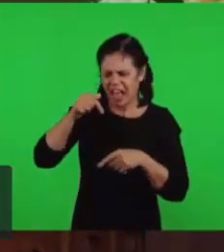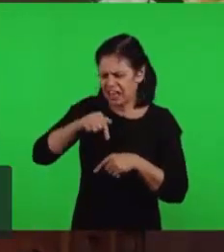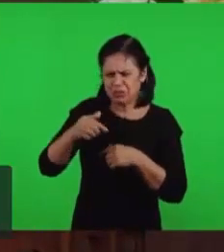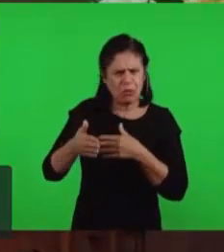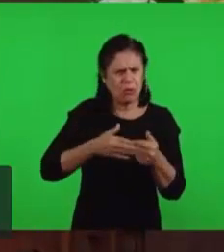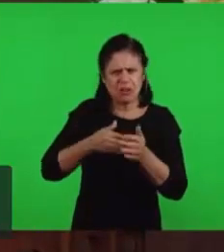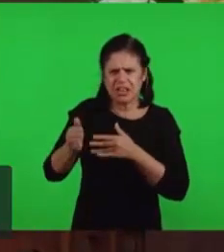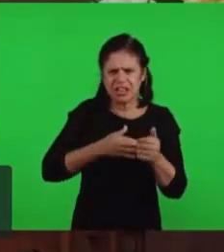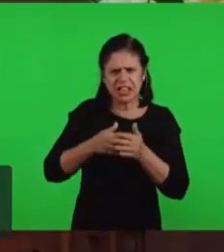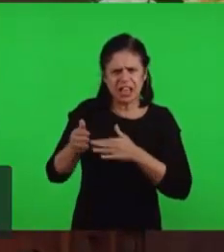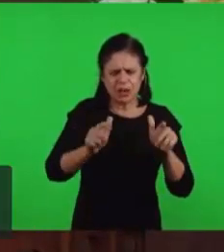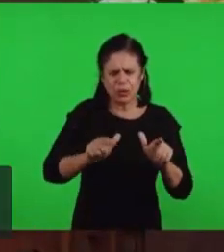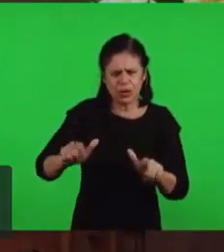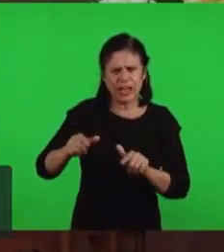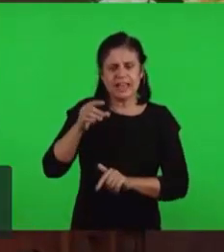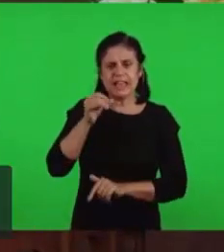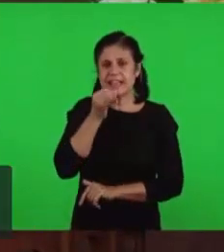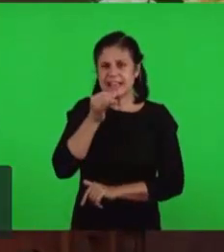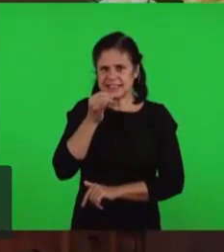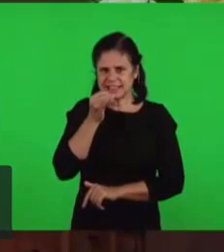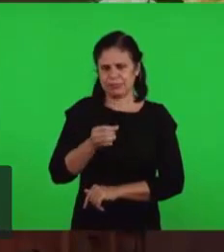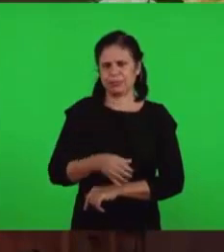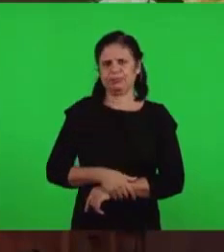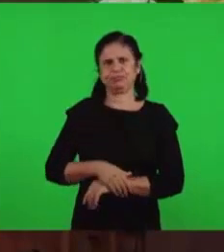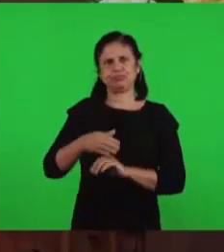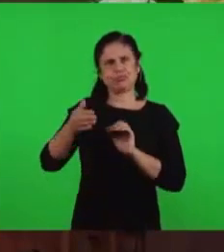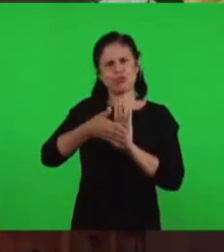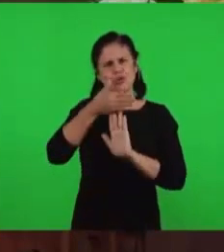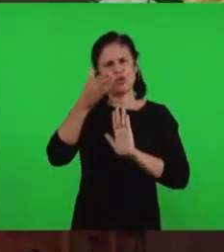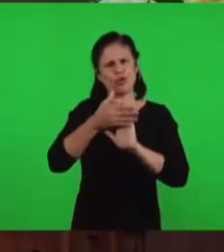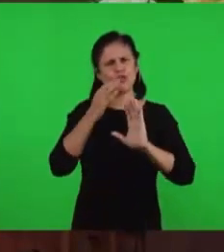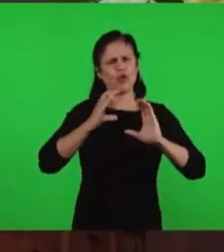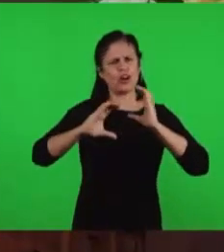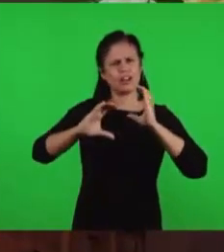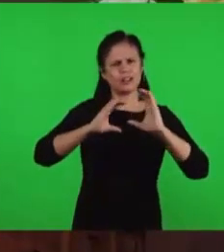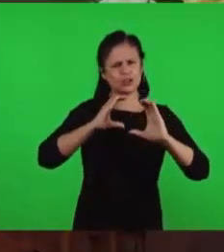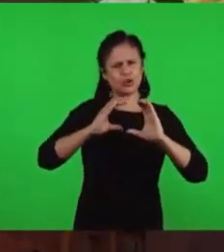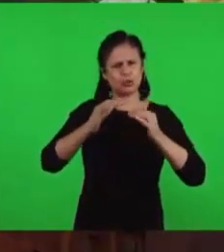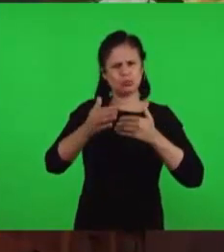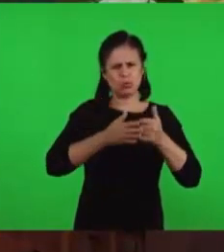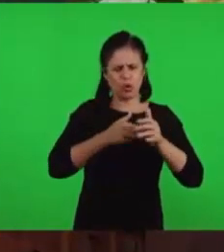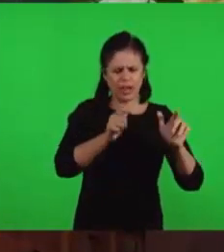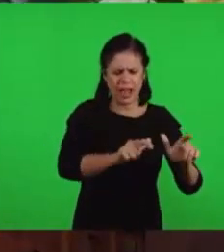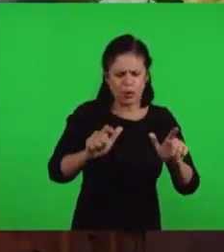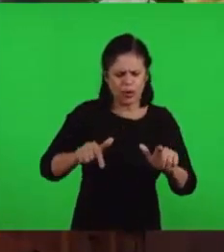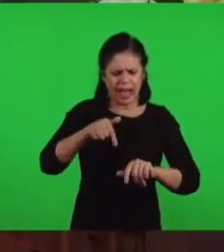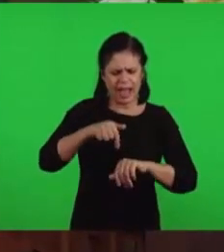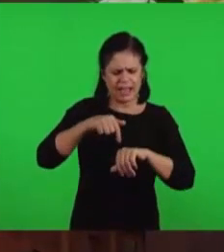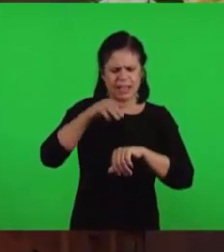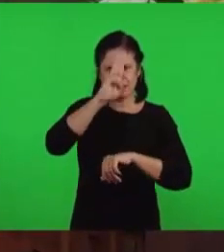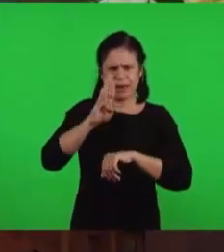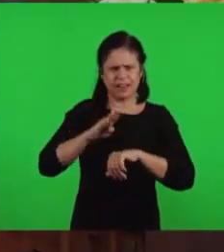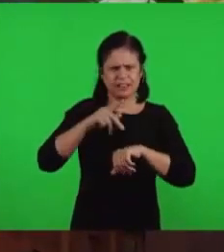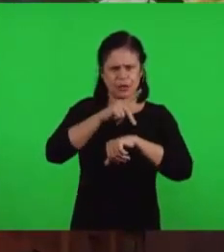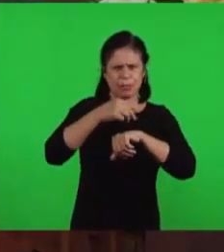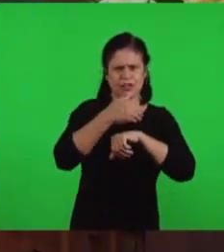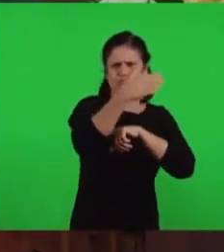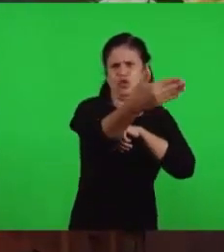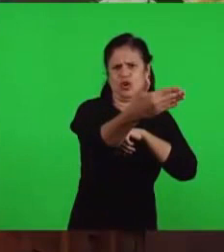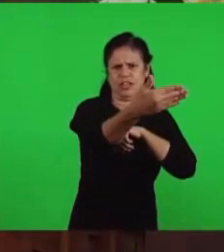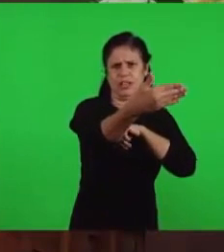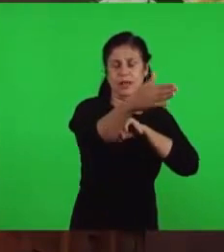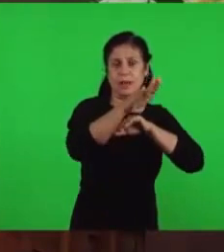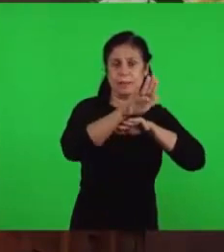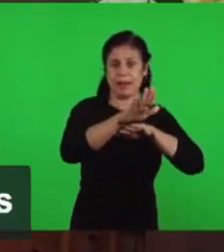seja uma França seja na Argentina seja no Uruguai aquele Louvor aquele cantor foi